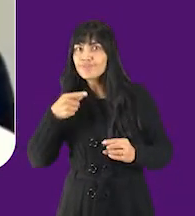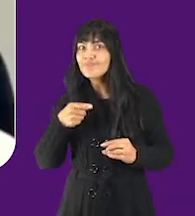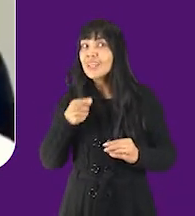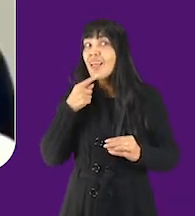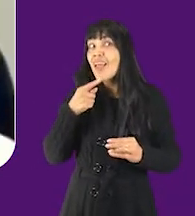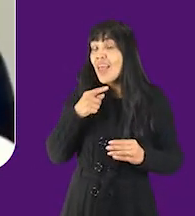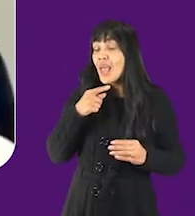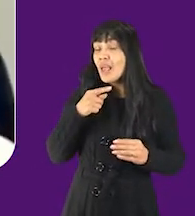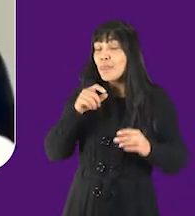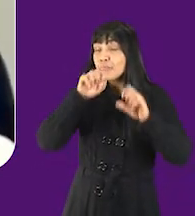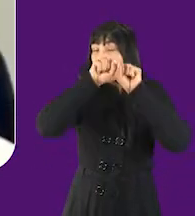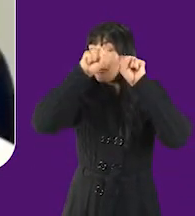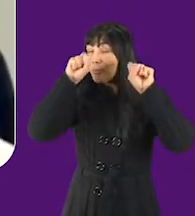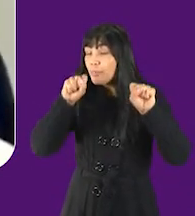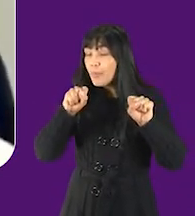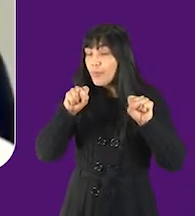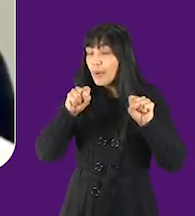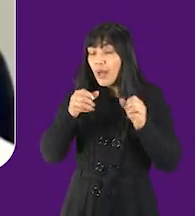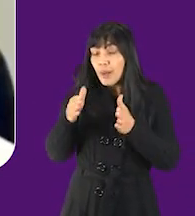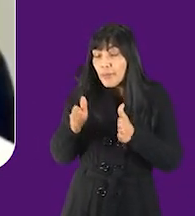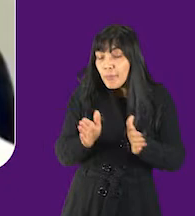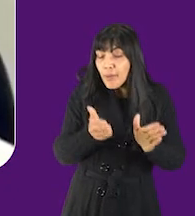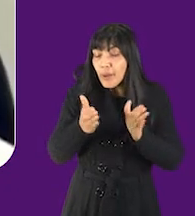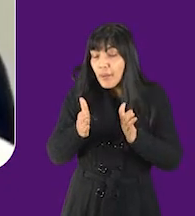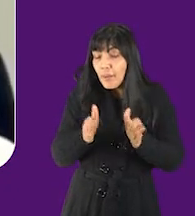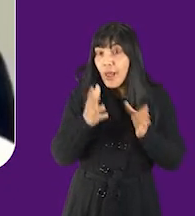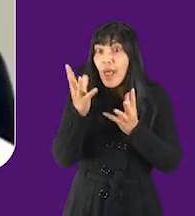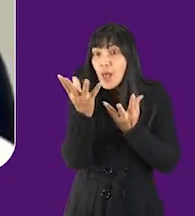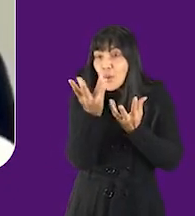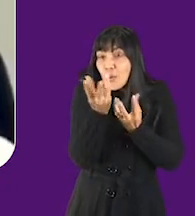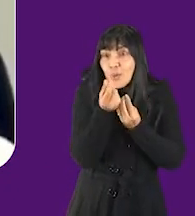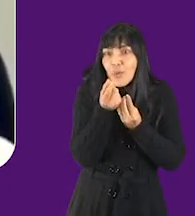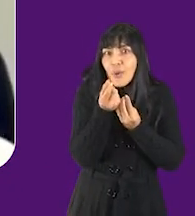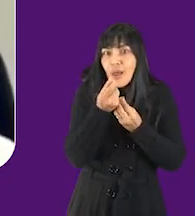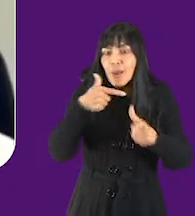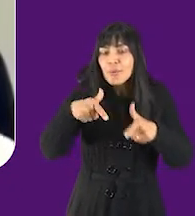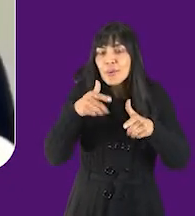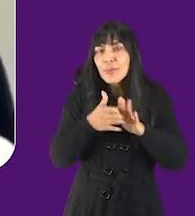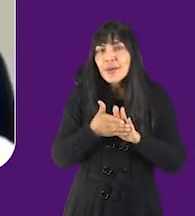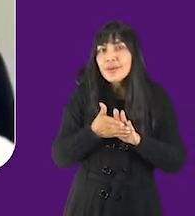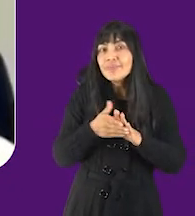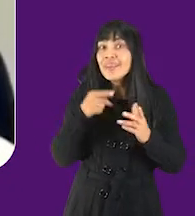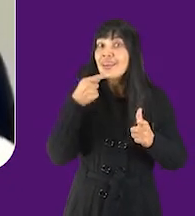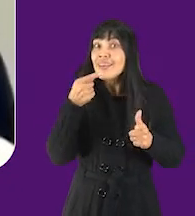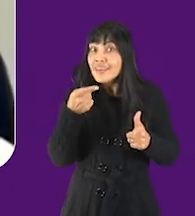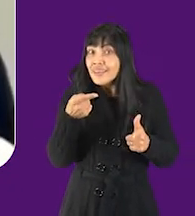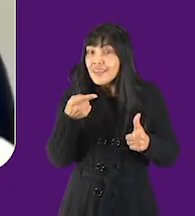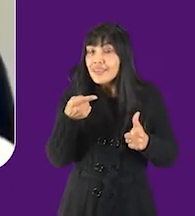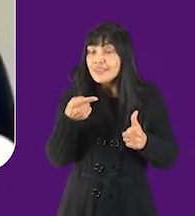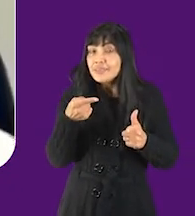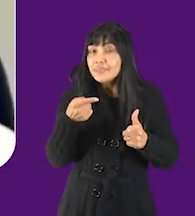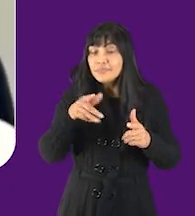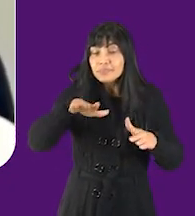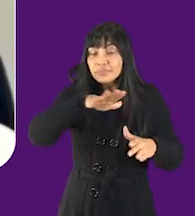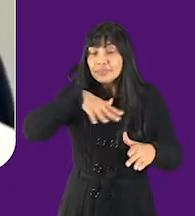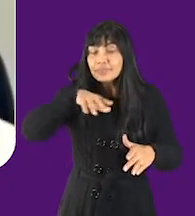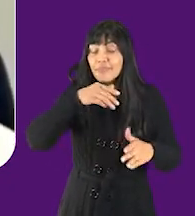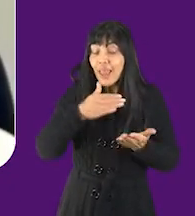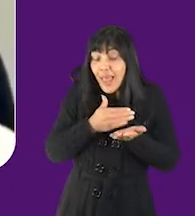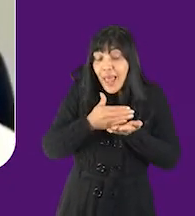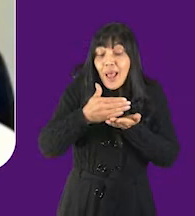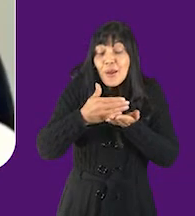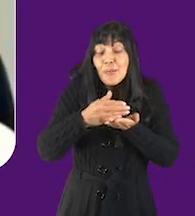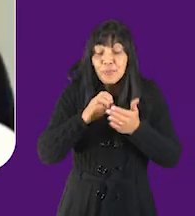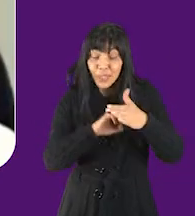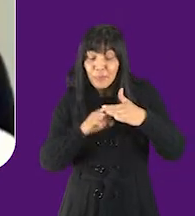e sistematicamente maximizar a produtividade, qualidade, nível de serviço, a partir da erradicação de perdas. A